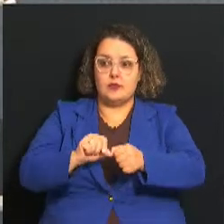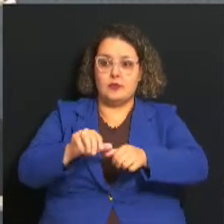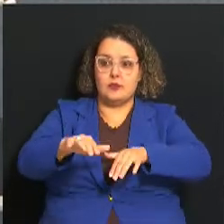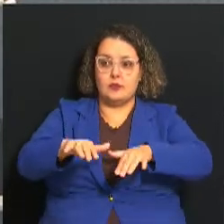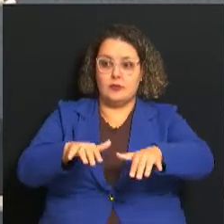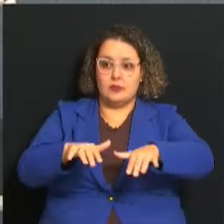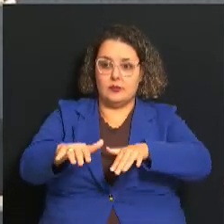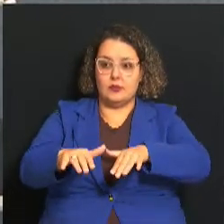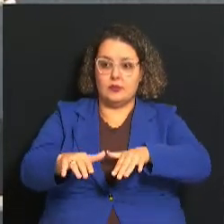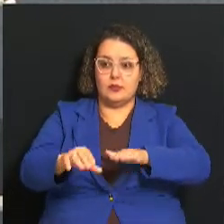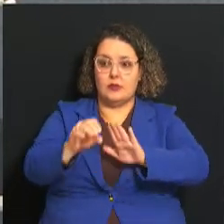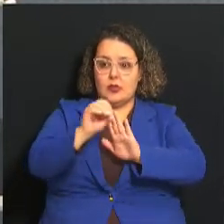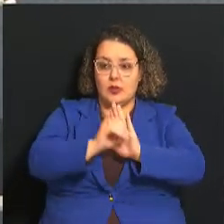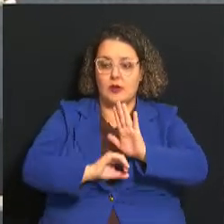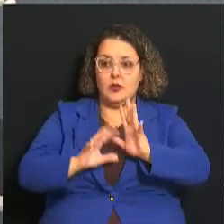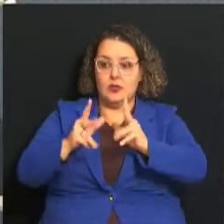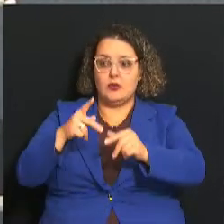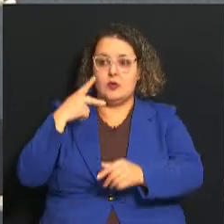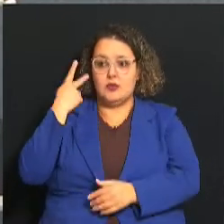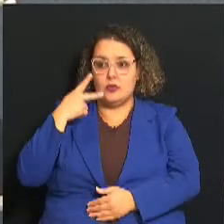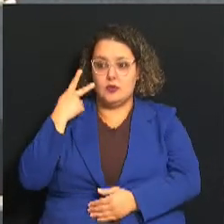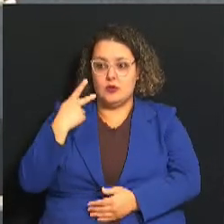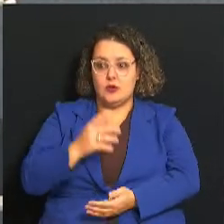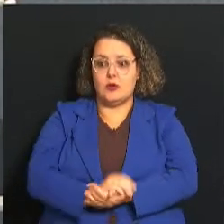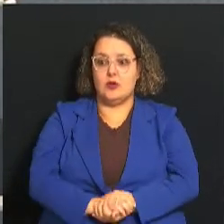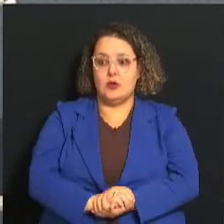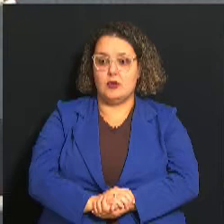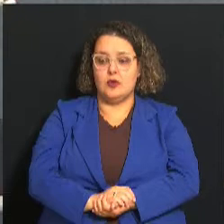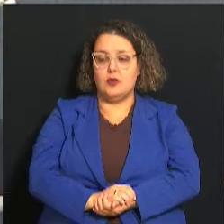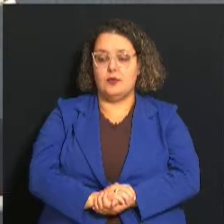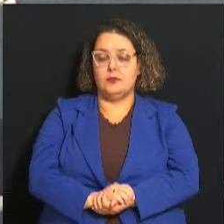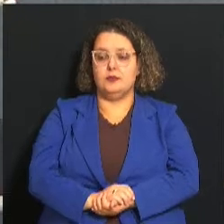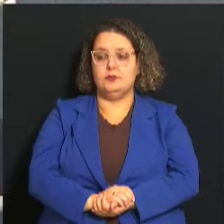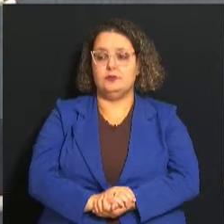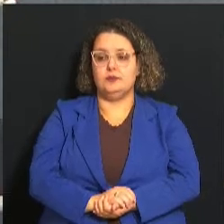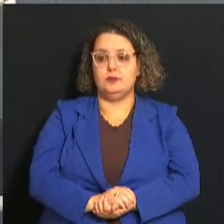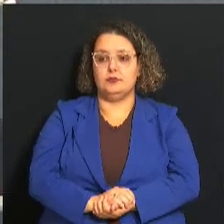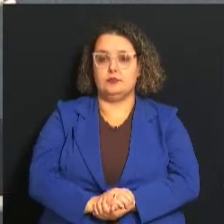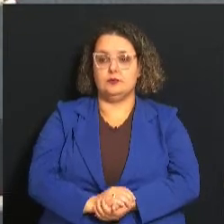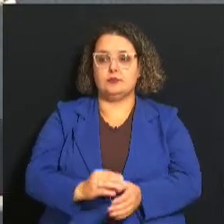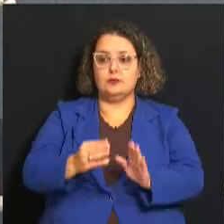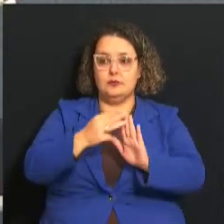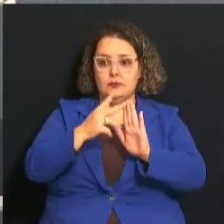um ofício a todos os vereadores, porque aquela medida provisória